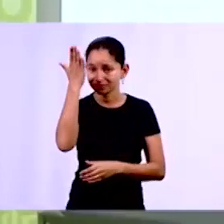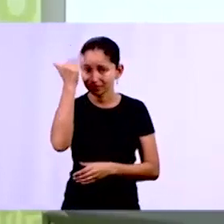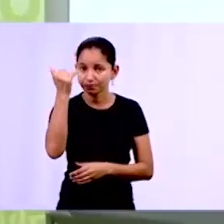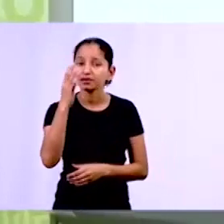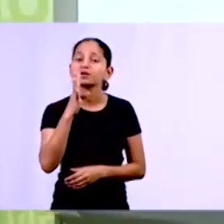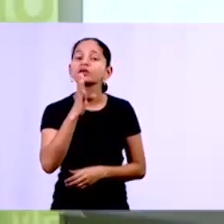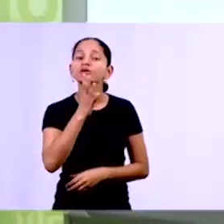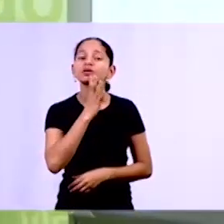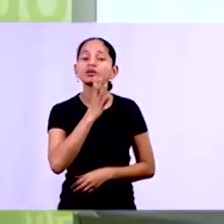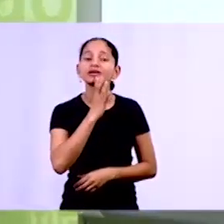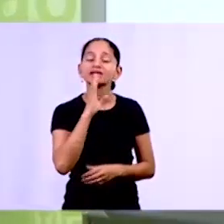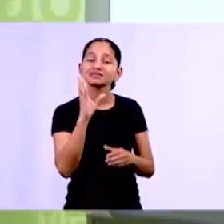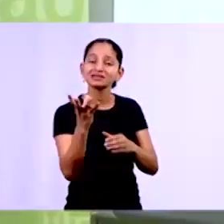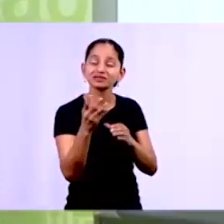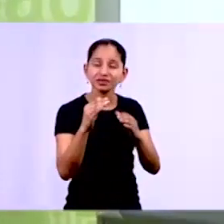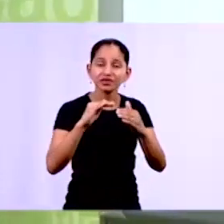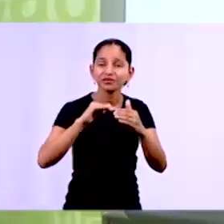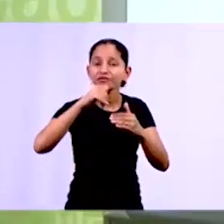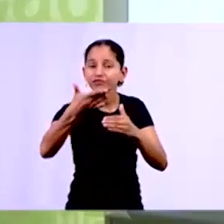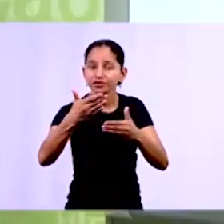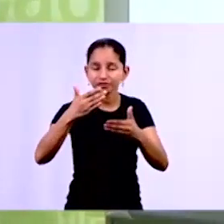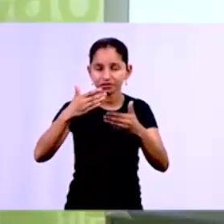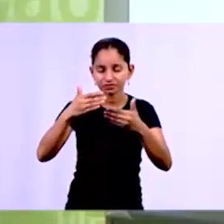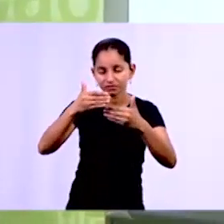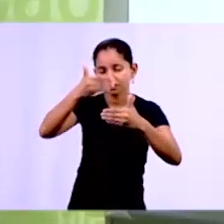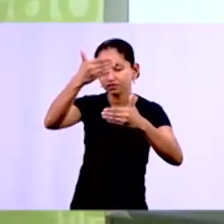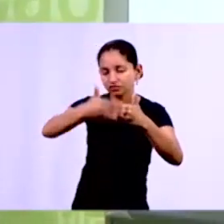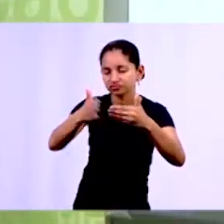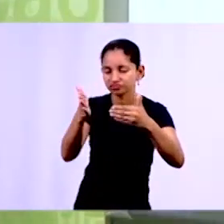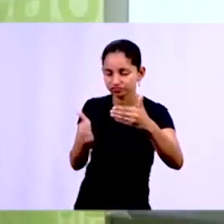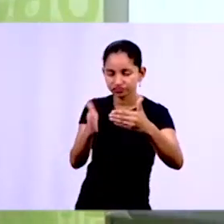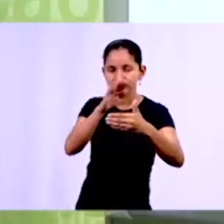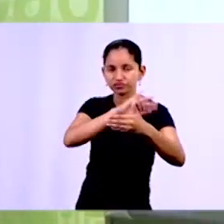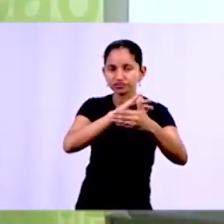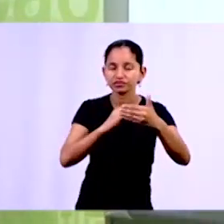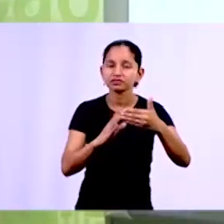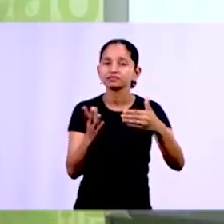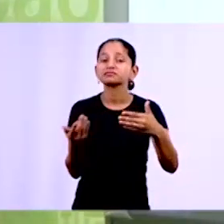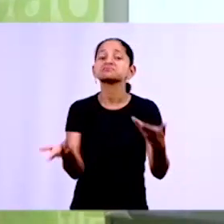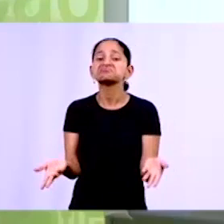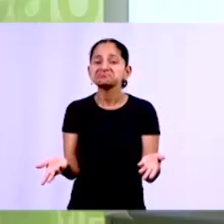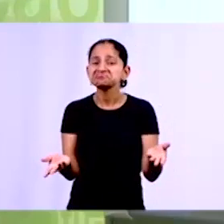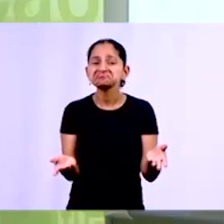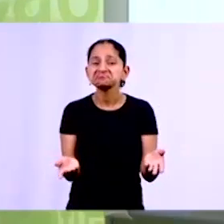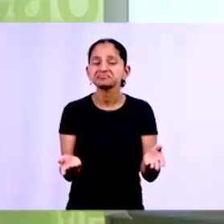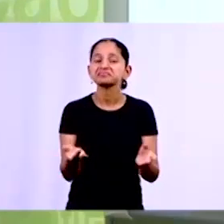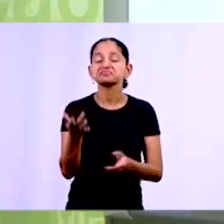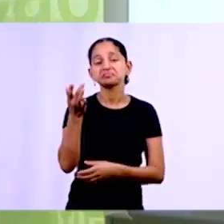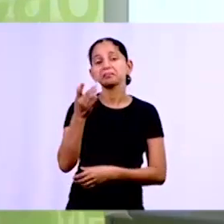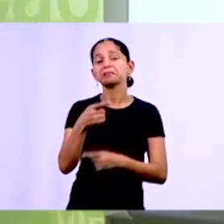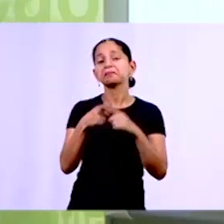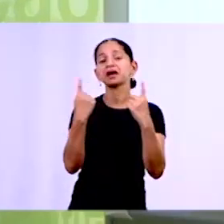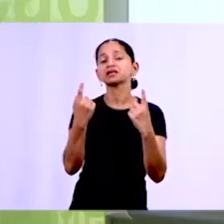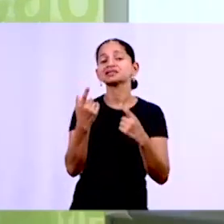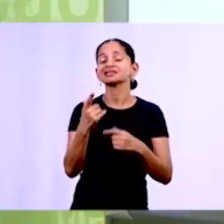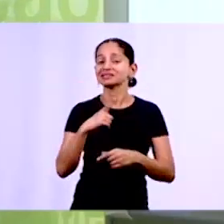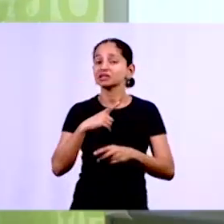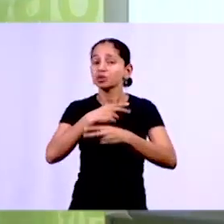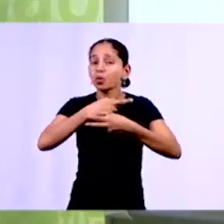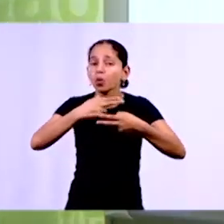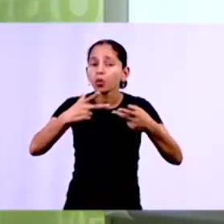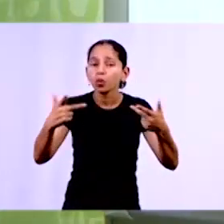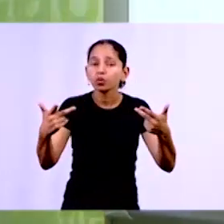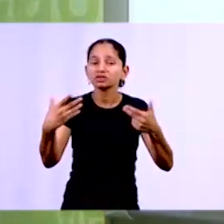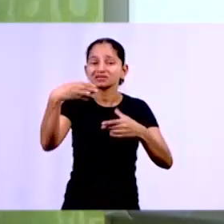com alguns detalhes bem genéricos, né? Quantidade de memória, quantidade de HD, o processador, mas tem